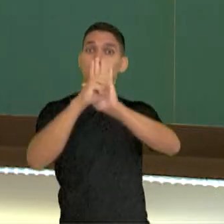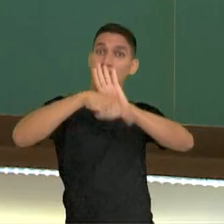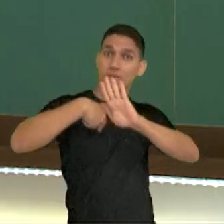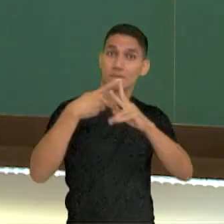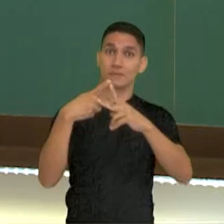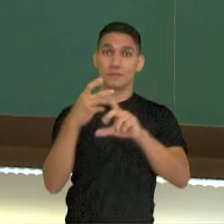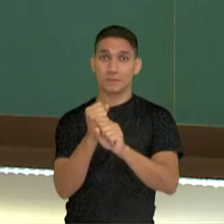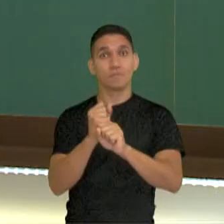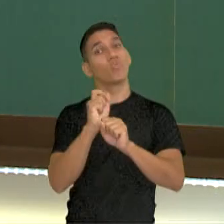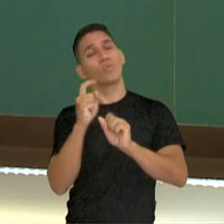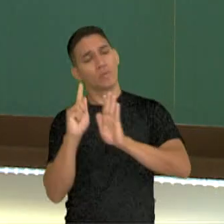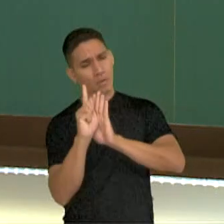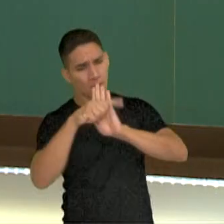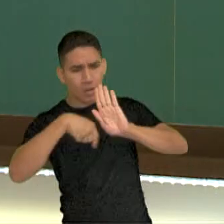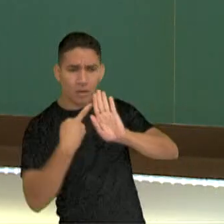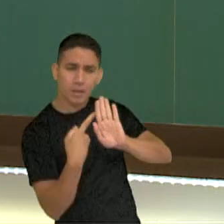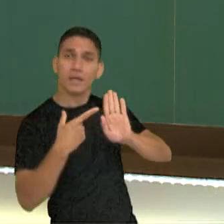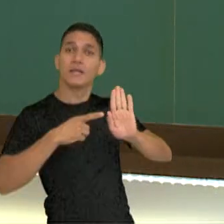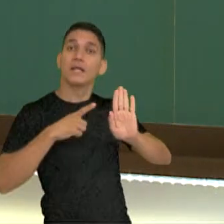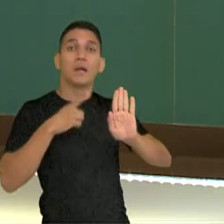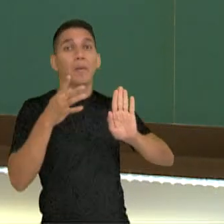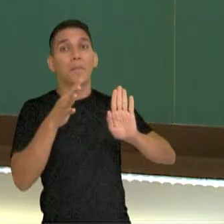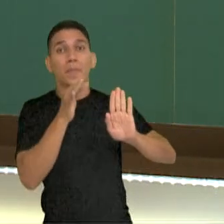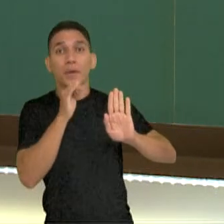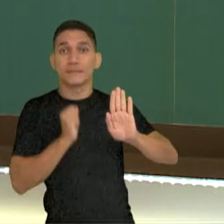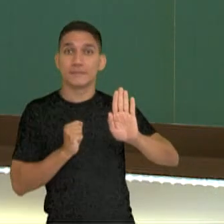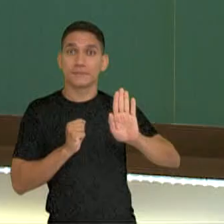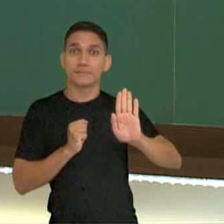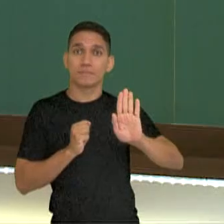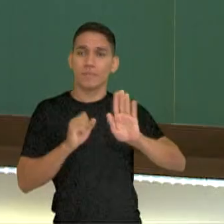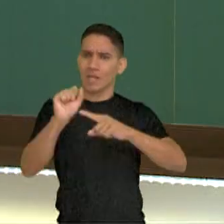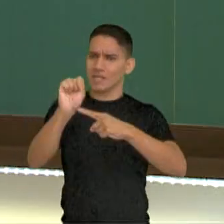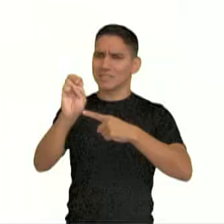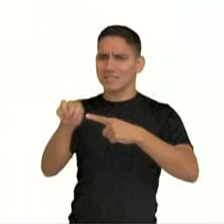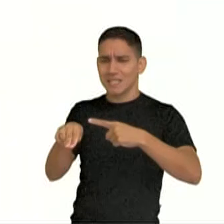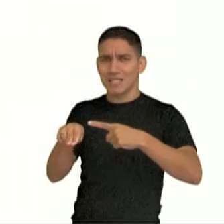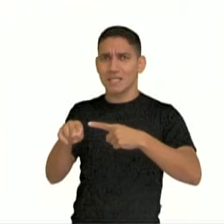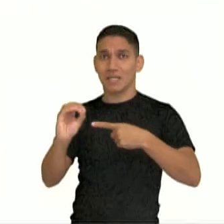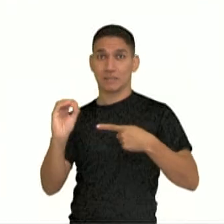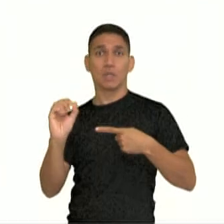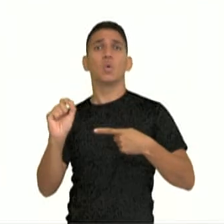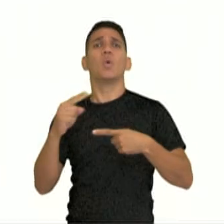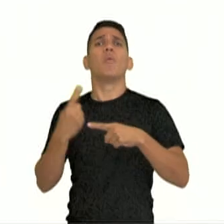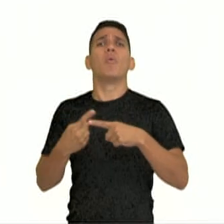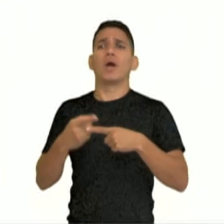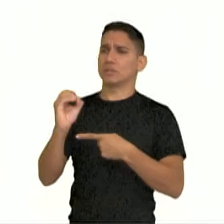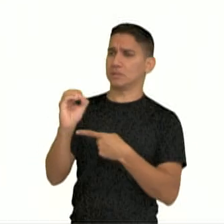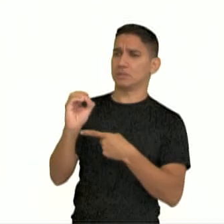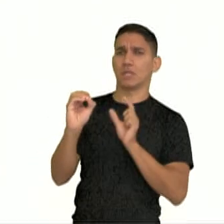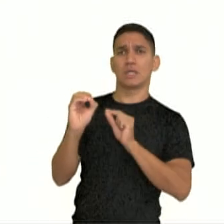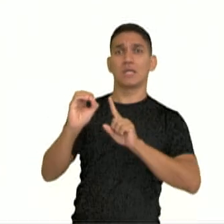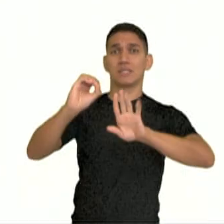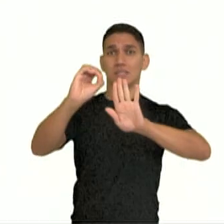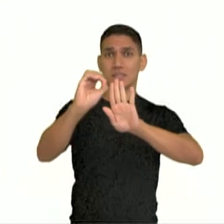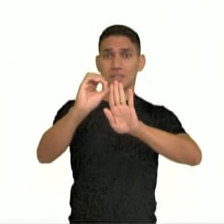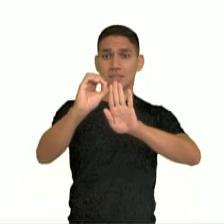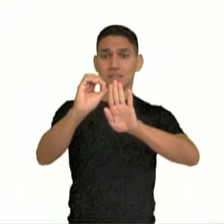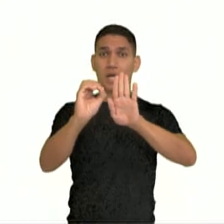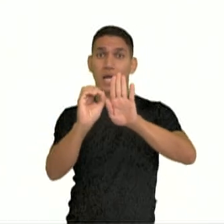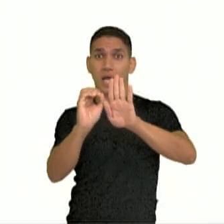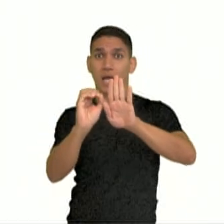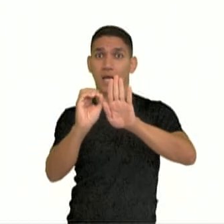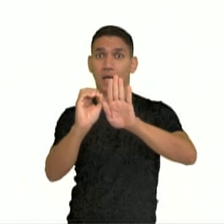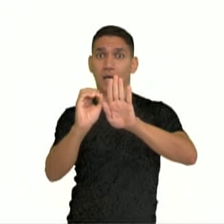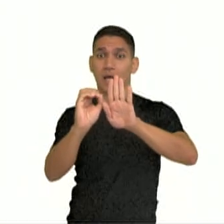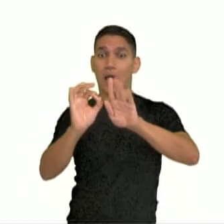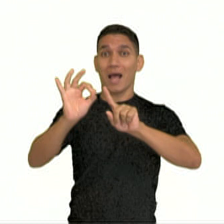circunferência trigonométrica. Os valores, por exemplo, do seno de 0. Por que é 0? Porque o 0 graus está sobre o eixo X.